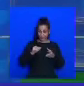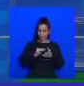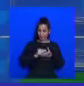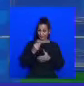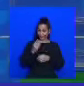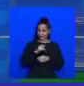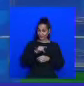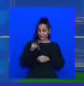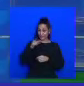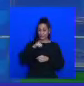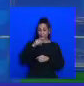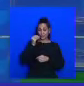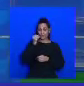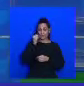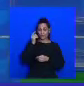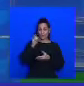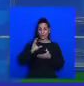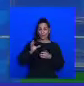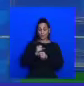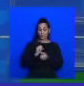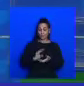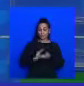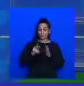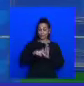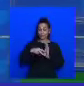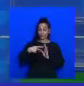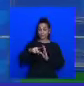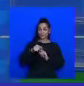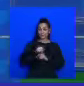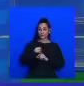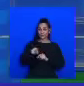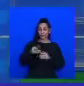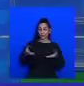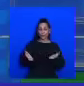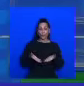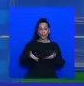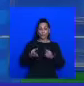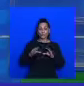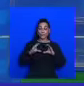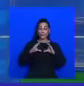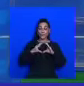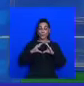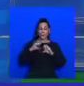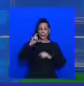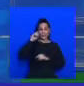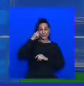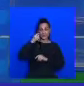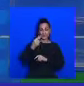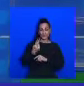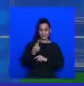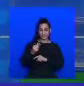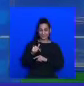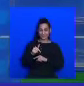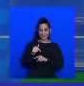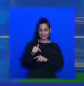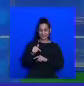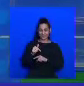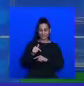tem chances. O prêmio está acumulado, pode sair para você hoje. Bola preta, número 27. Preta